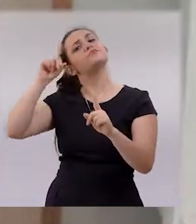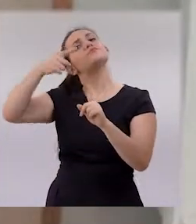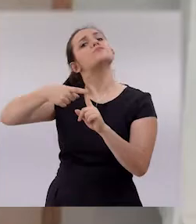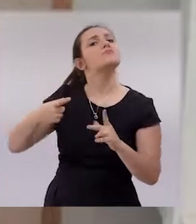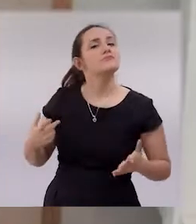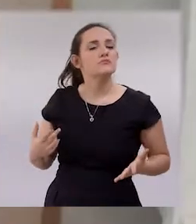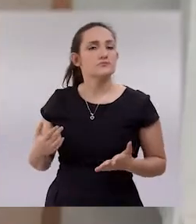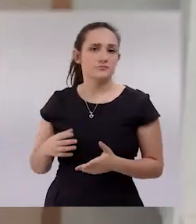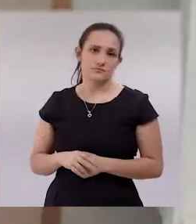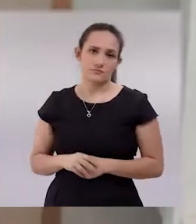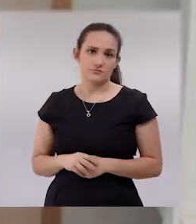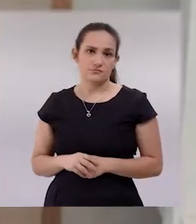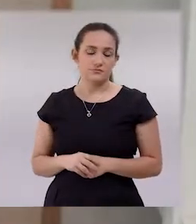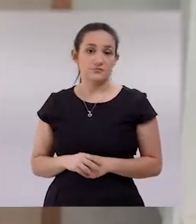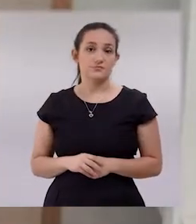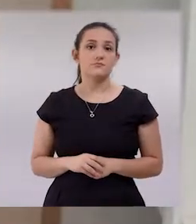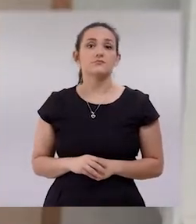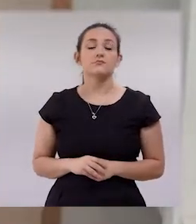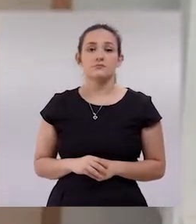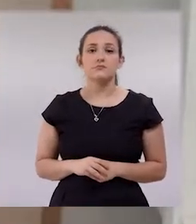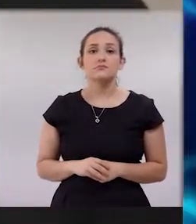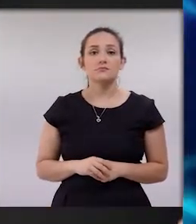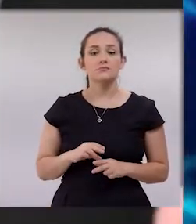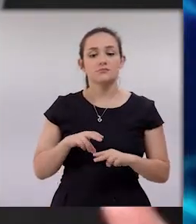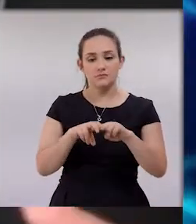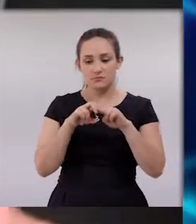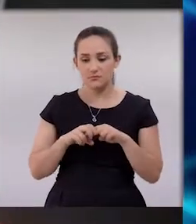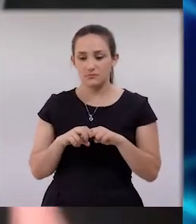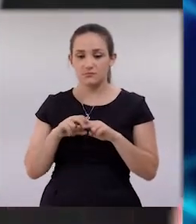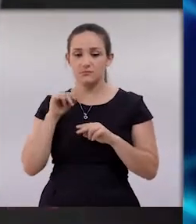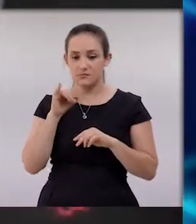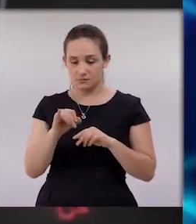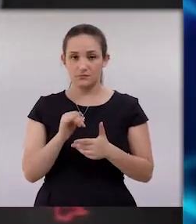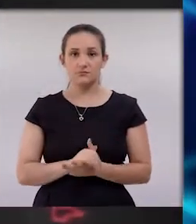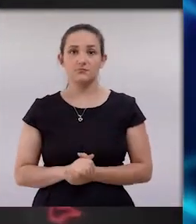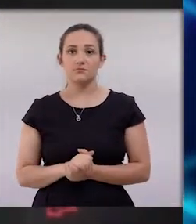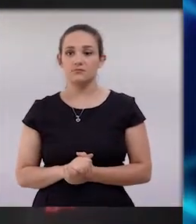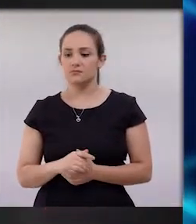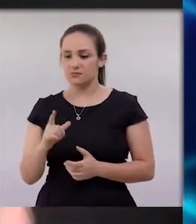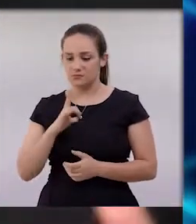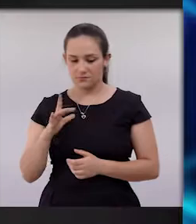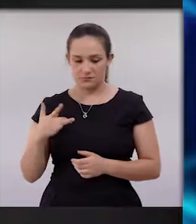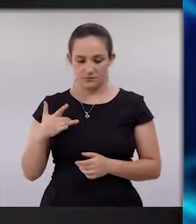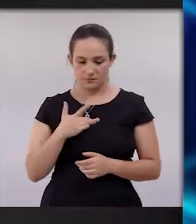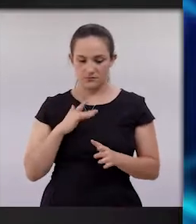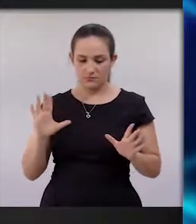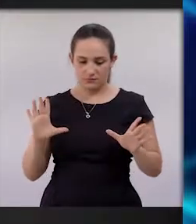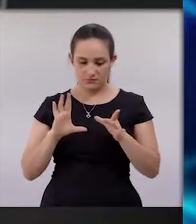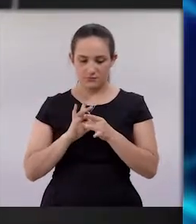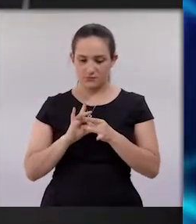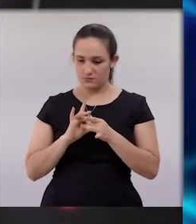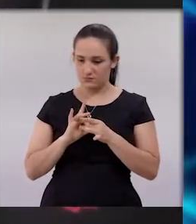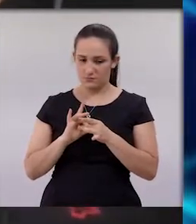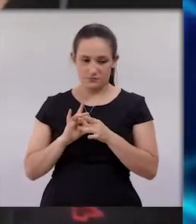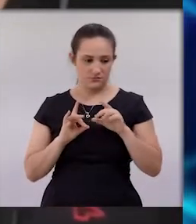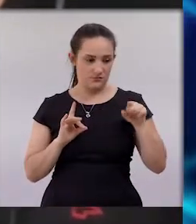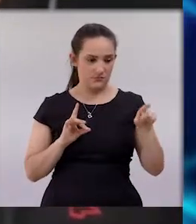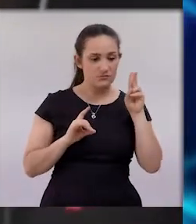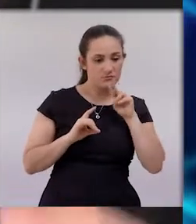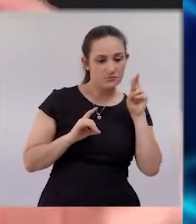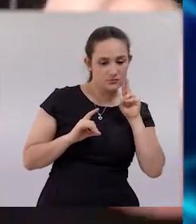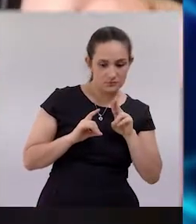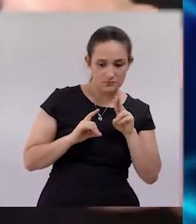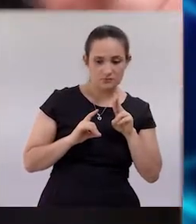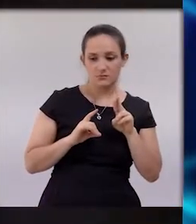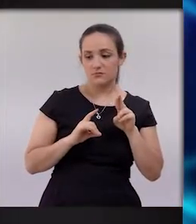um objetivo, um propósito com relação a isso. Então, esse modelo integrado de saúde é o que a